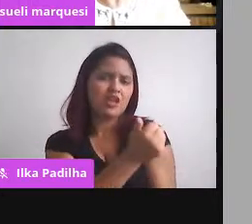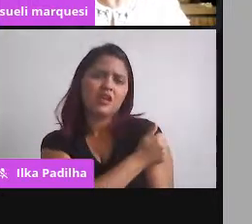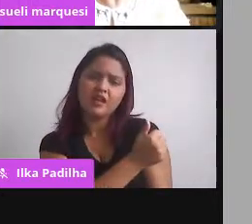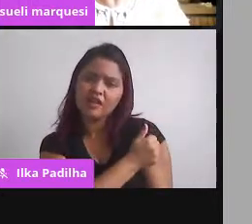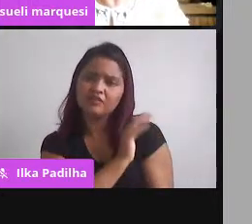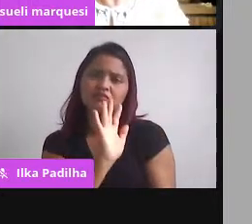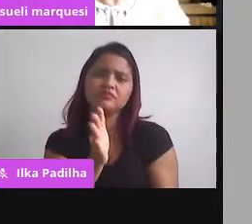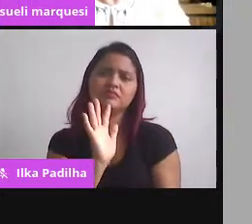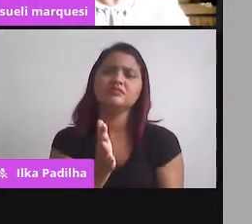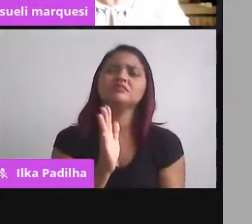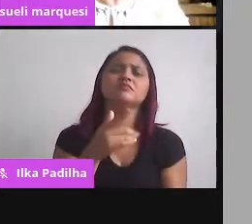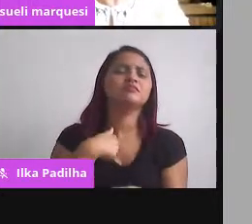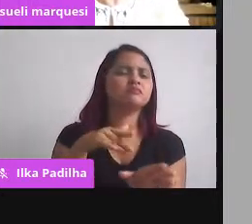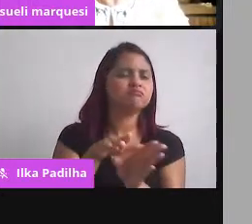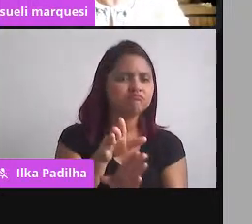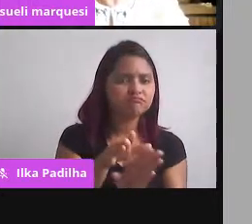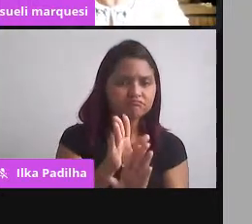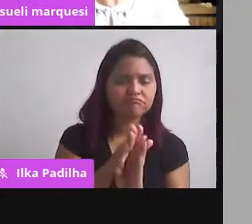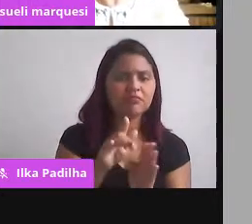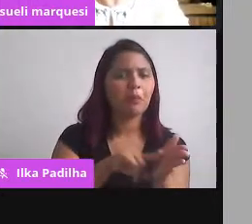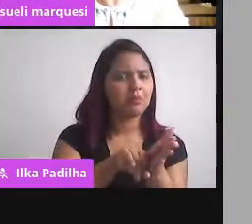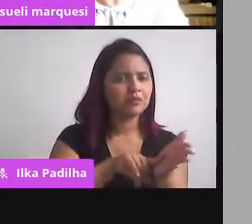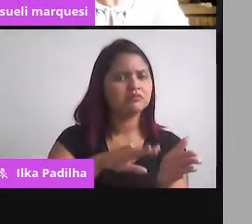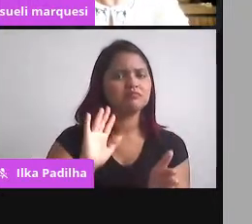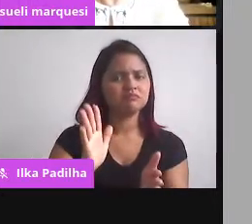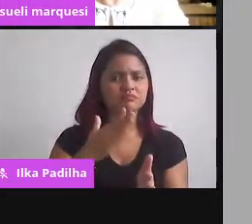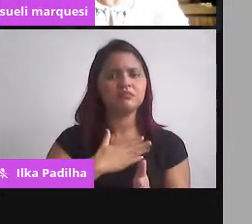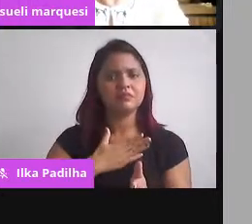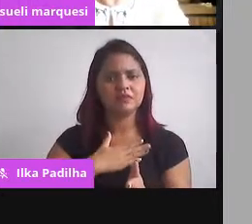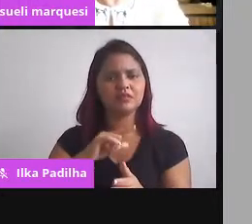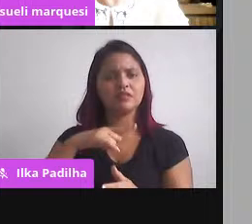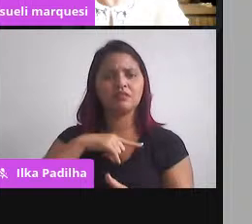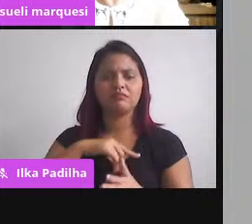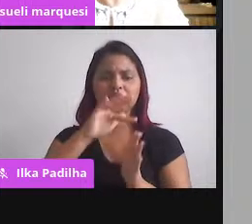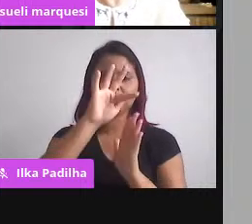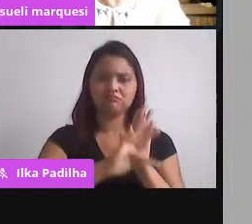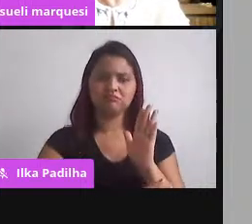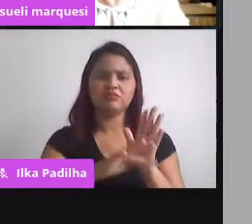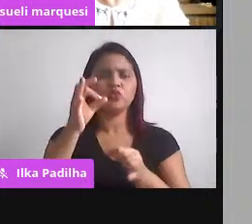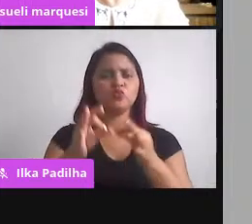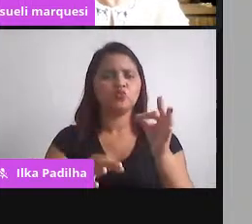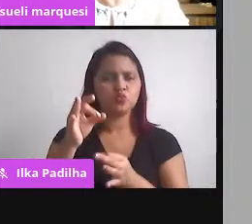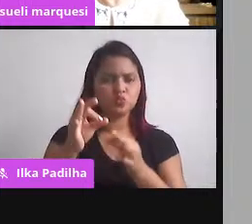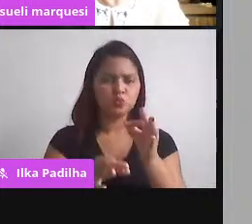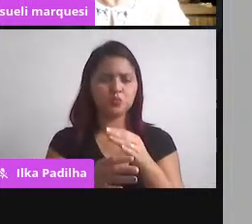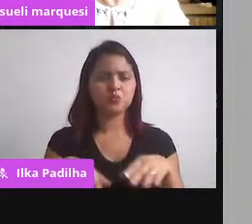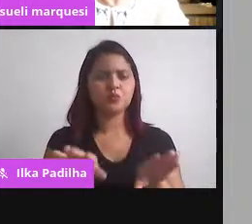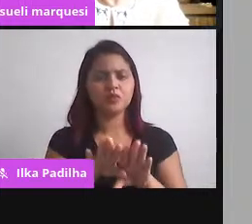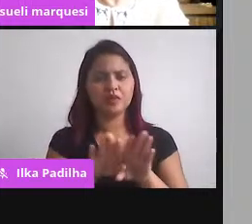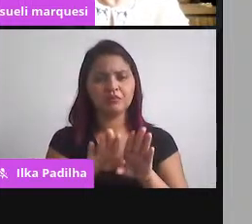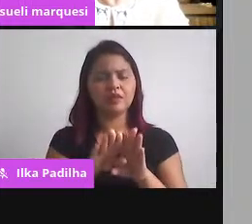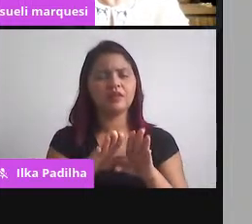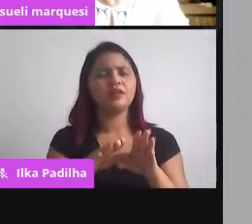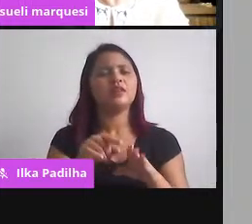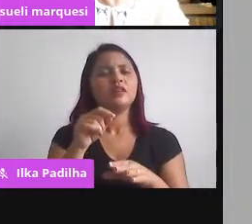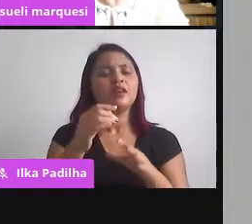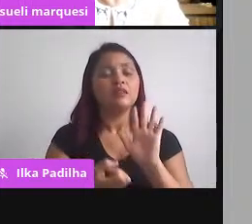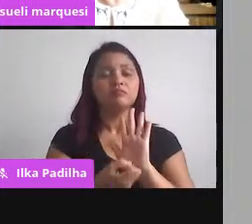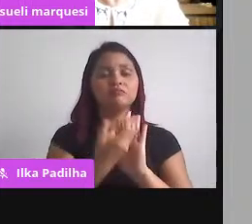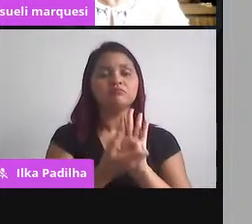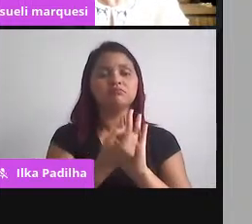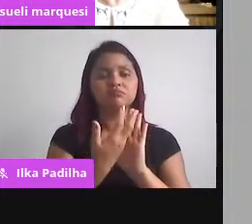minhas pesquisas, né, textos do domínio jurídico, do domínio da produção textual e do domínio